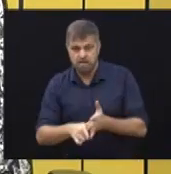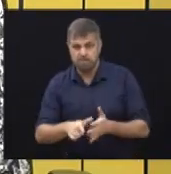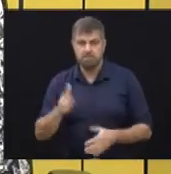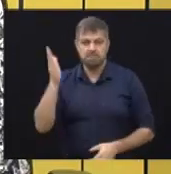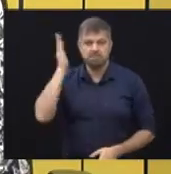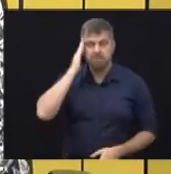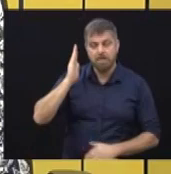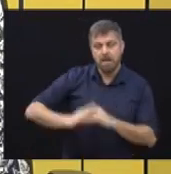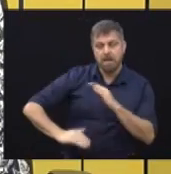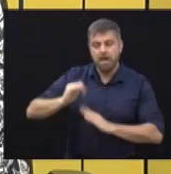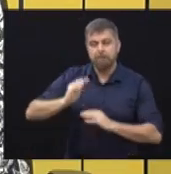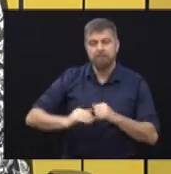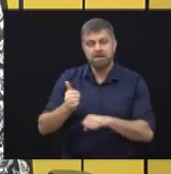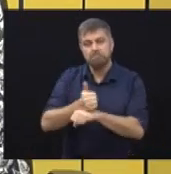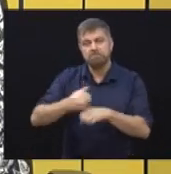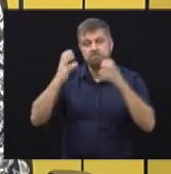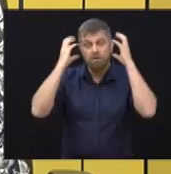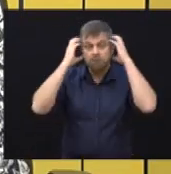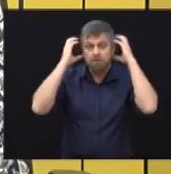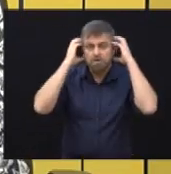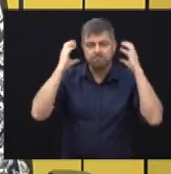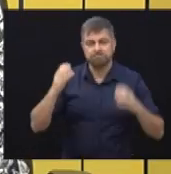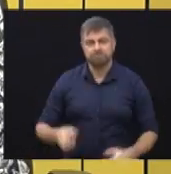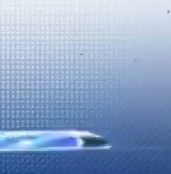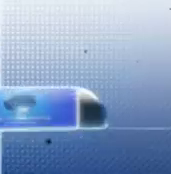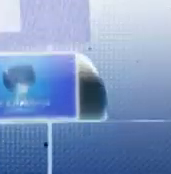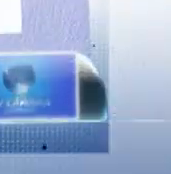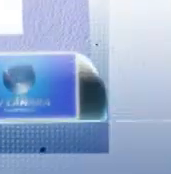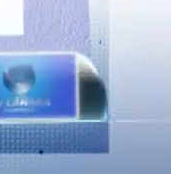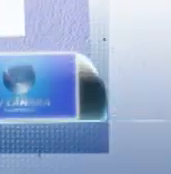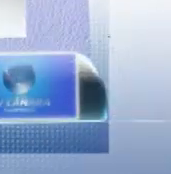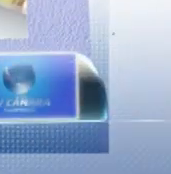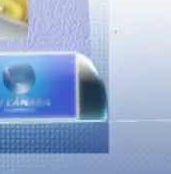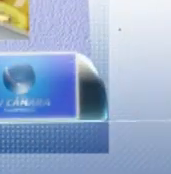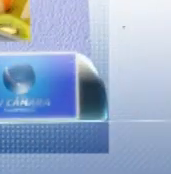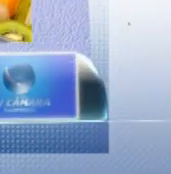as diversas atuações de um fonoaudiólogo.